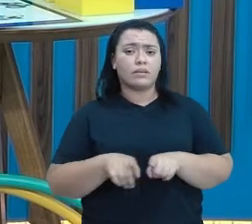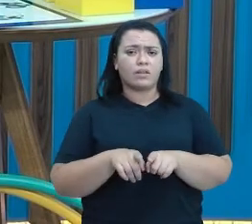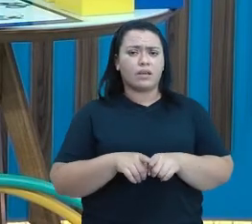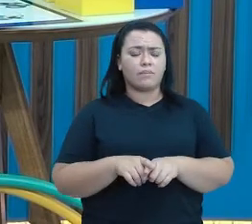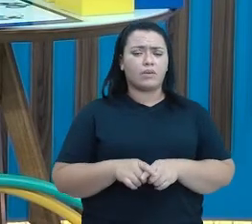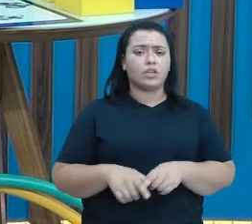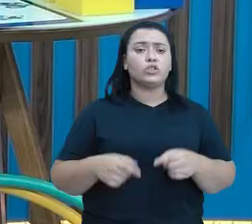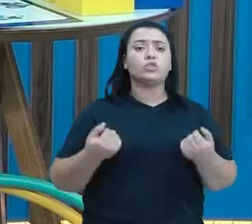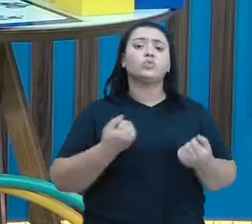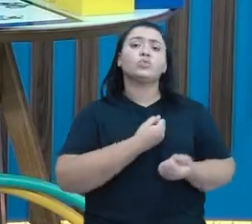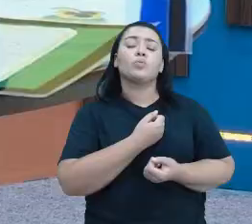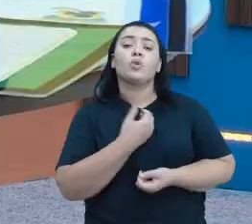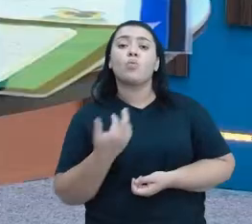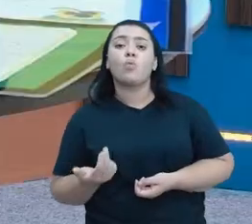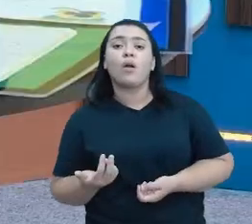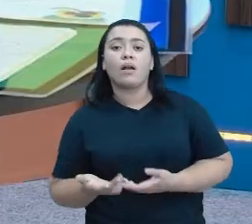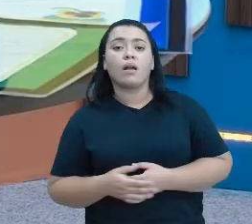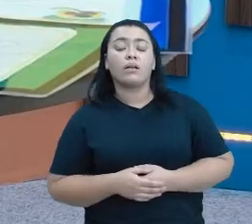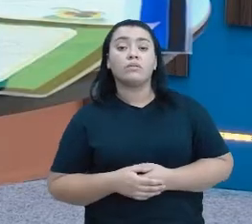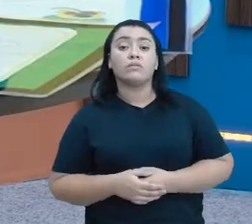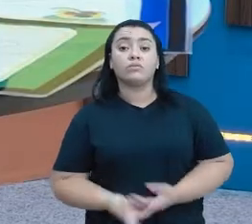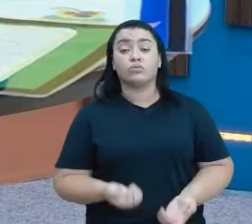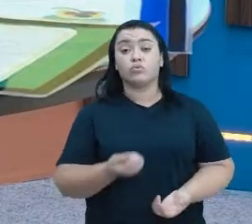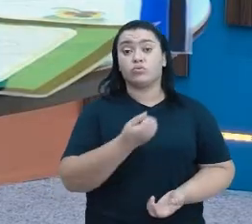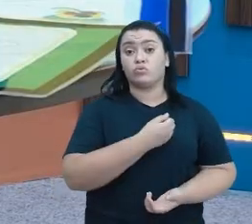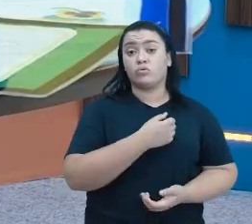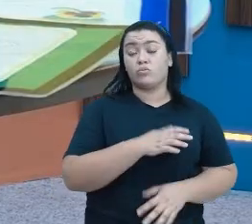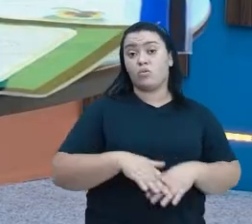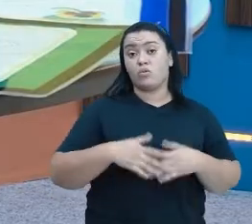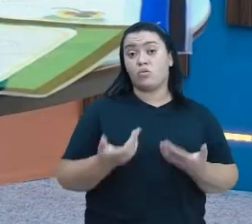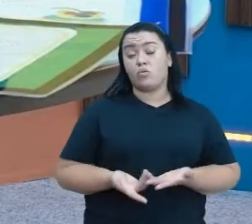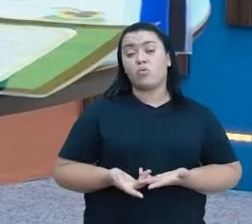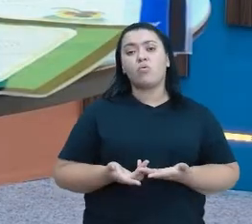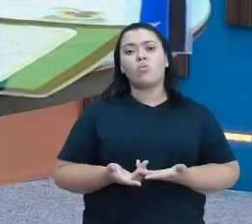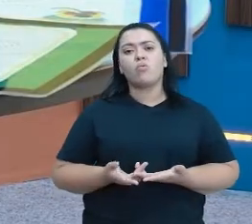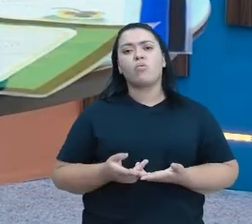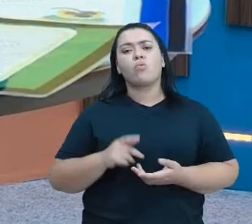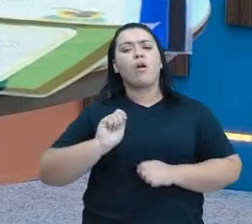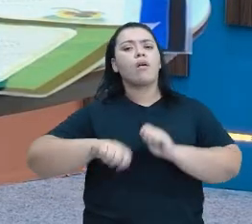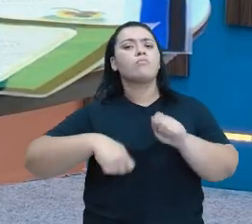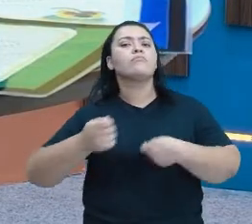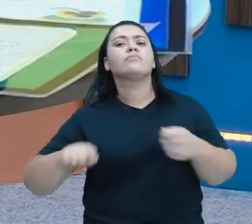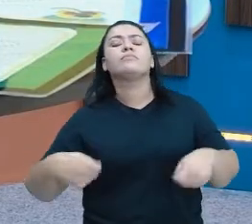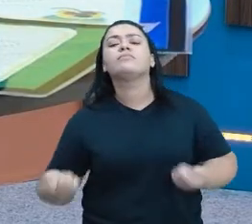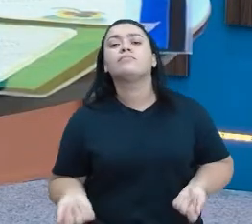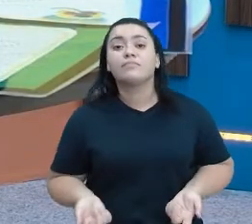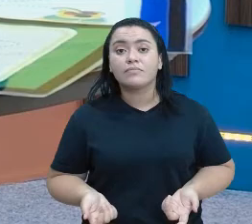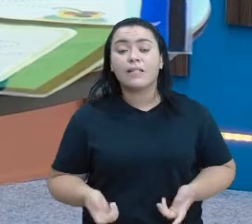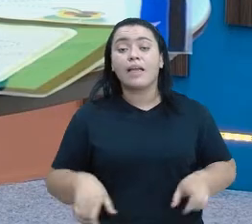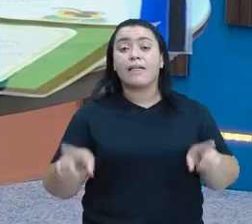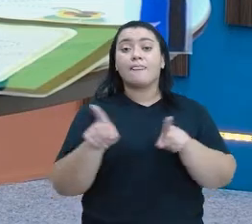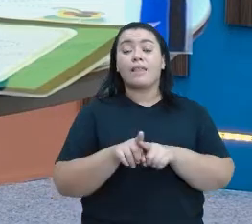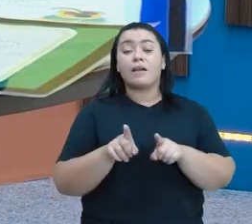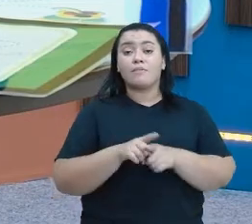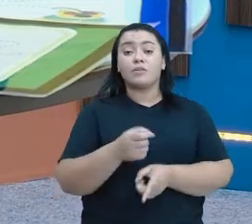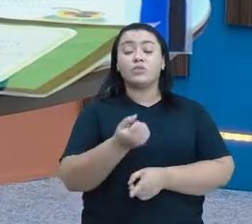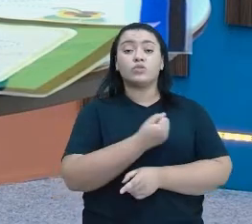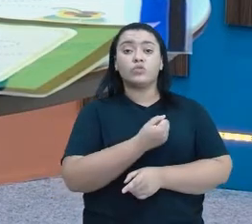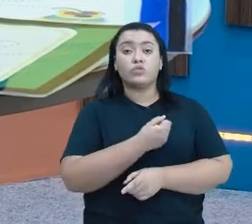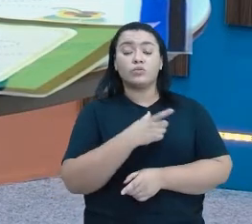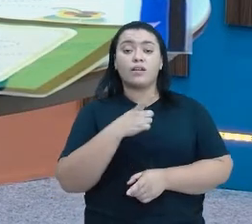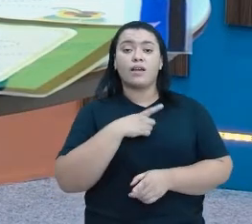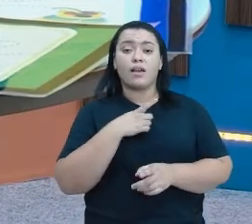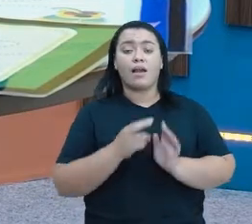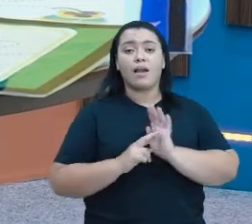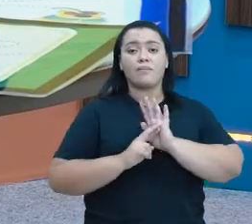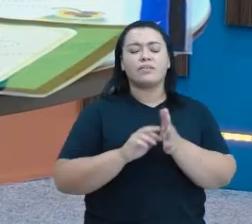números iguais, número e o sinal, no caso do estudante surdo, número e a representação em braille,